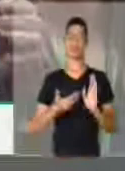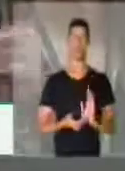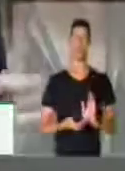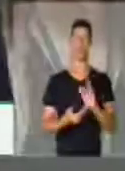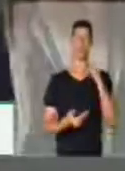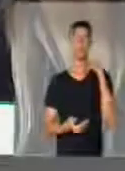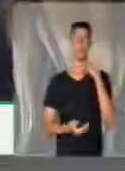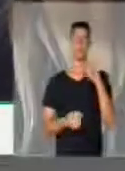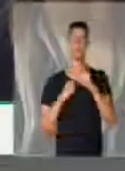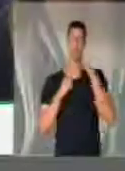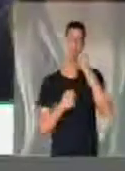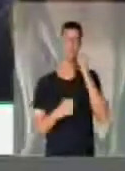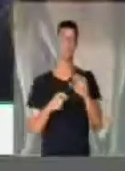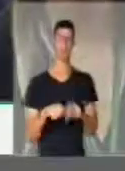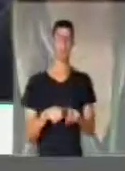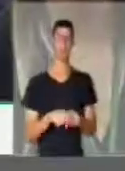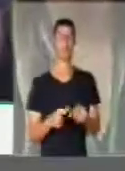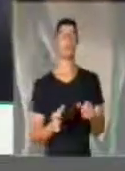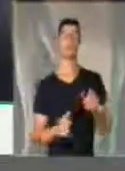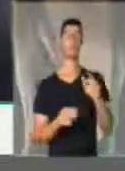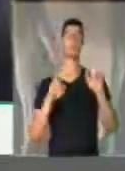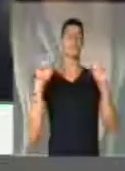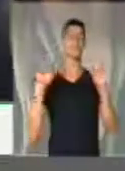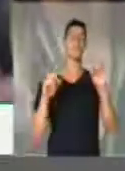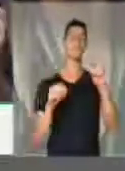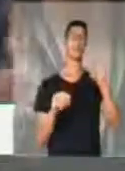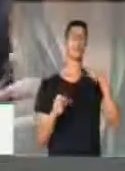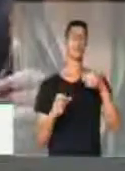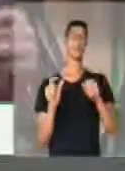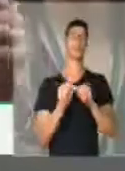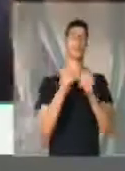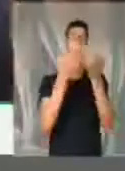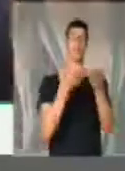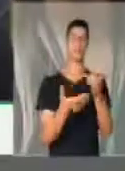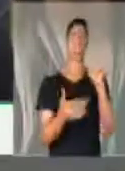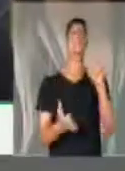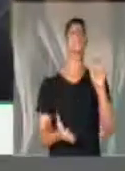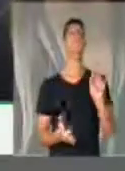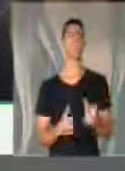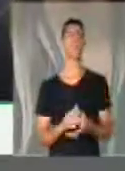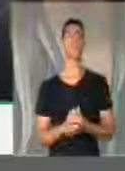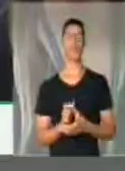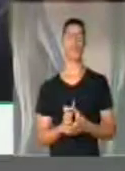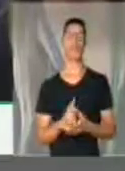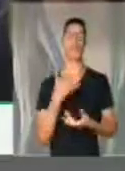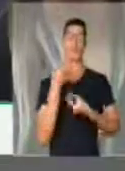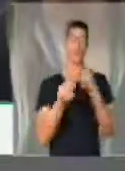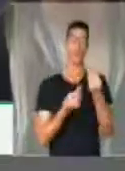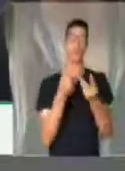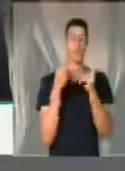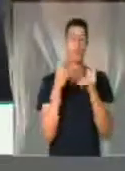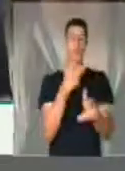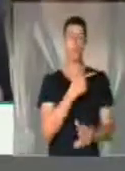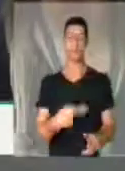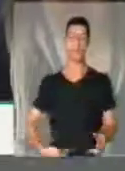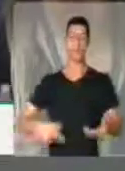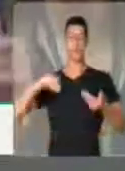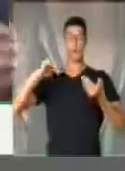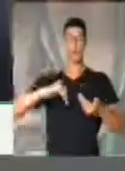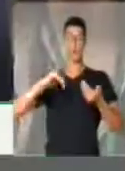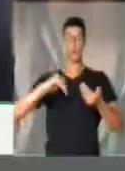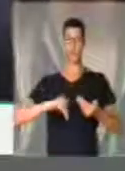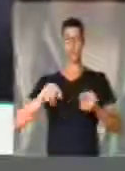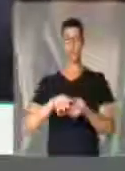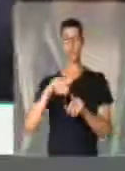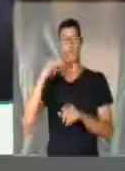dos Deputados e do Senado Federal. A questão de ordem que eu faço a Vossa Excelência é: como presidente do Congresso Nacional